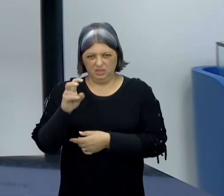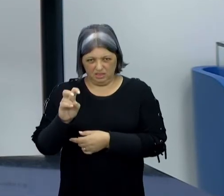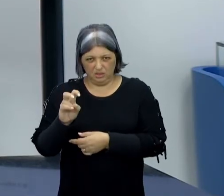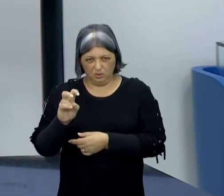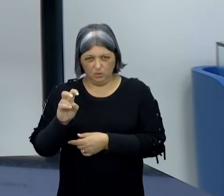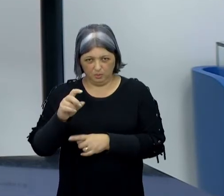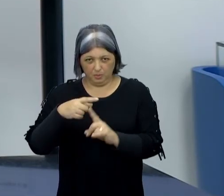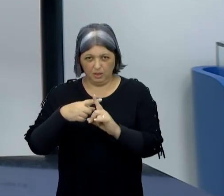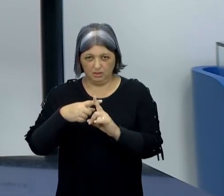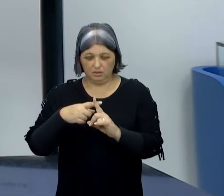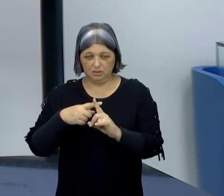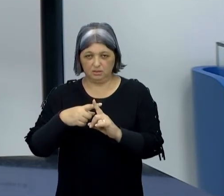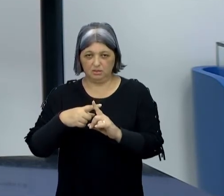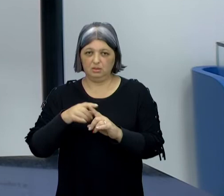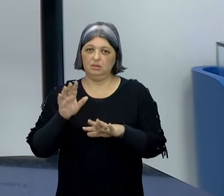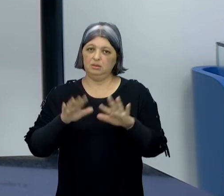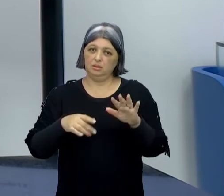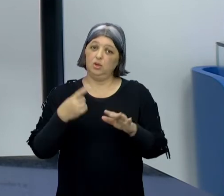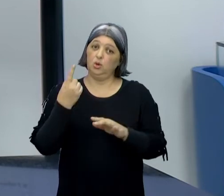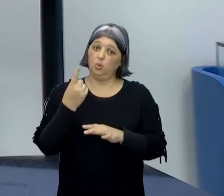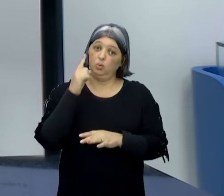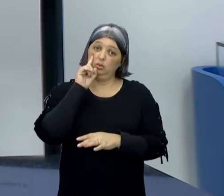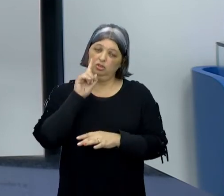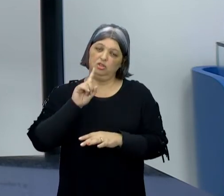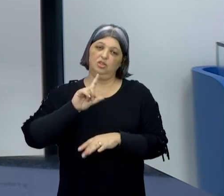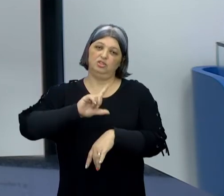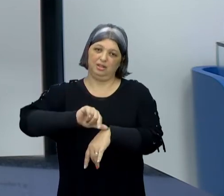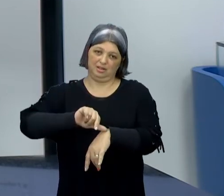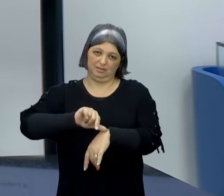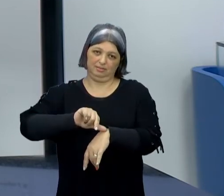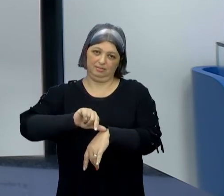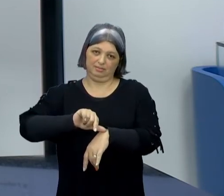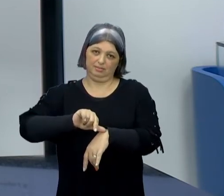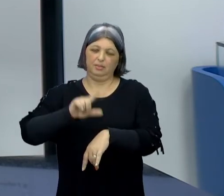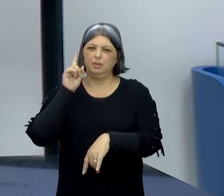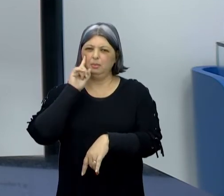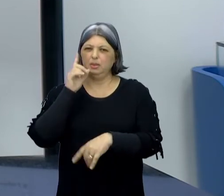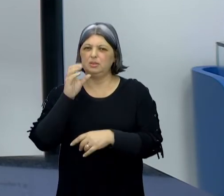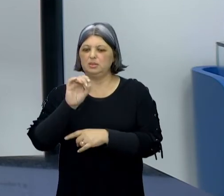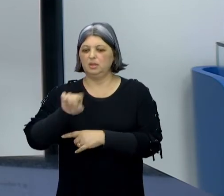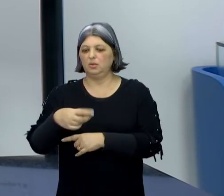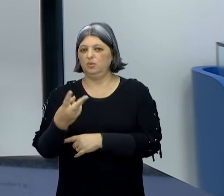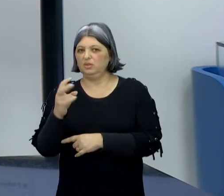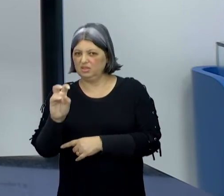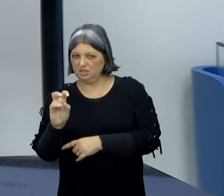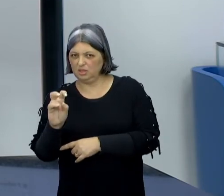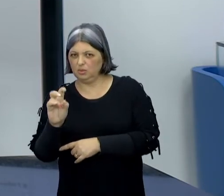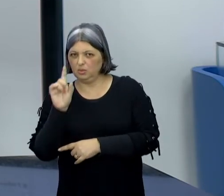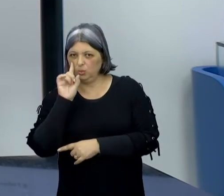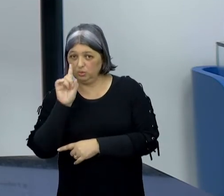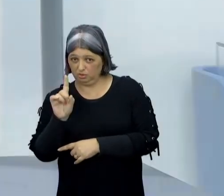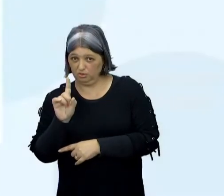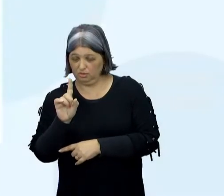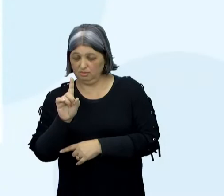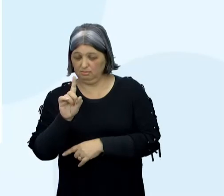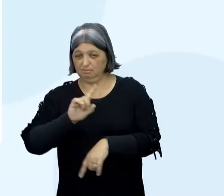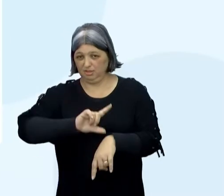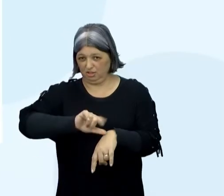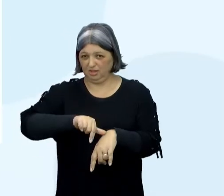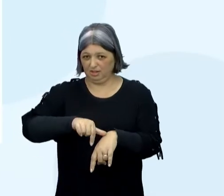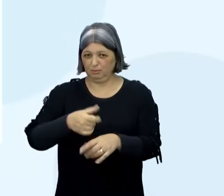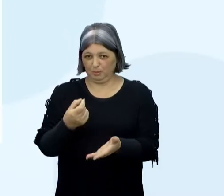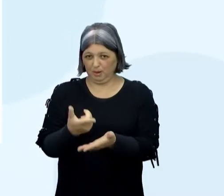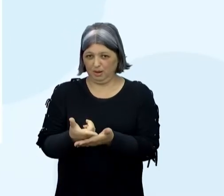mais? Provavelmente foi um dia de atraso. Pensa com você, 0,25 a mais por um dia de atraso. E nesse